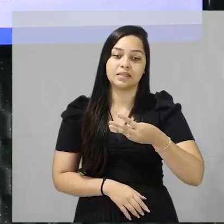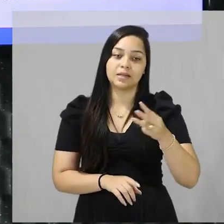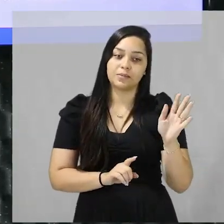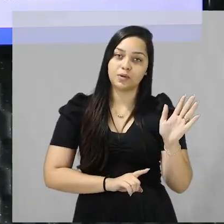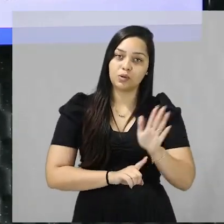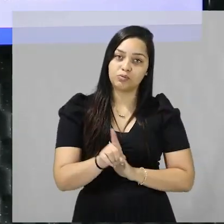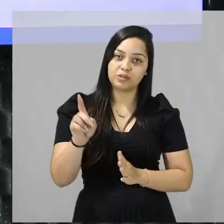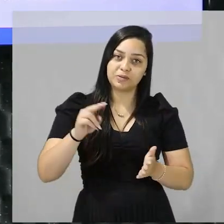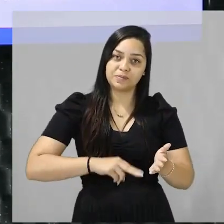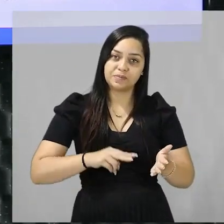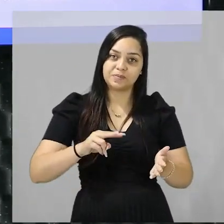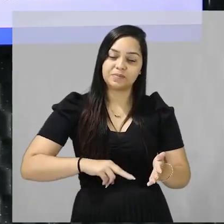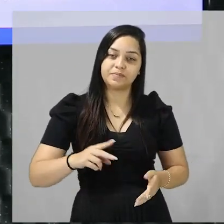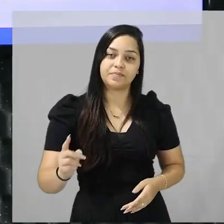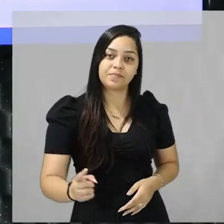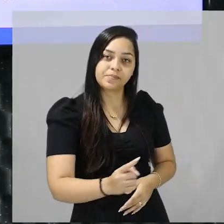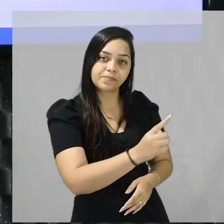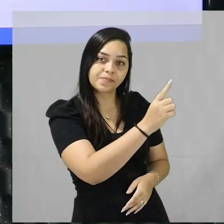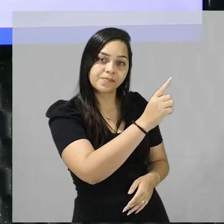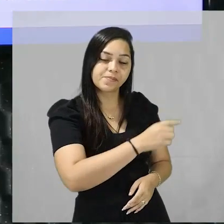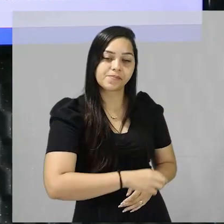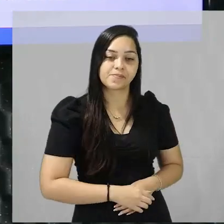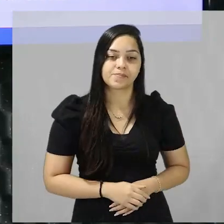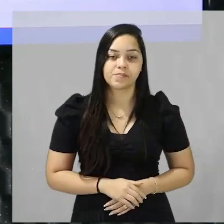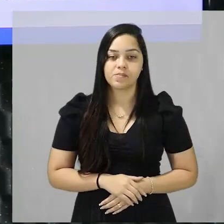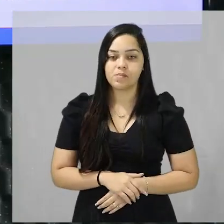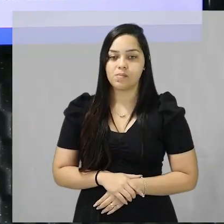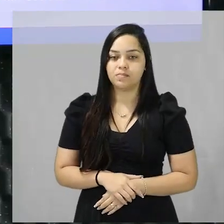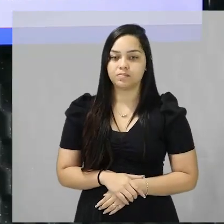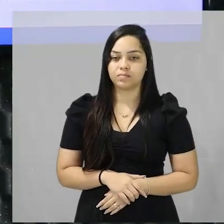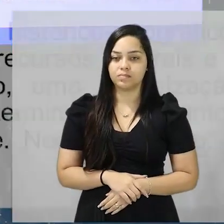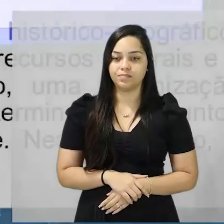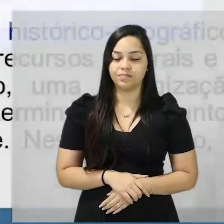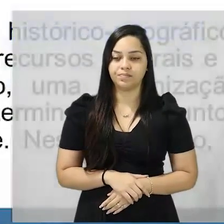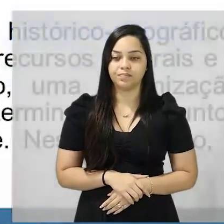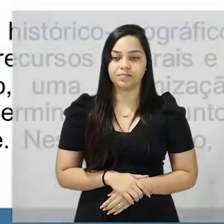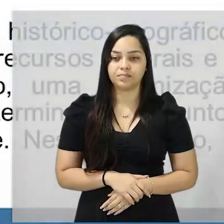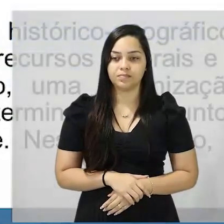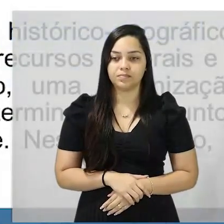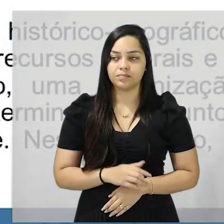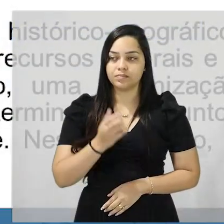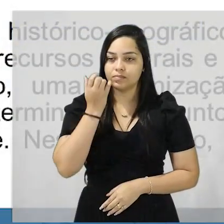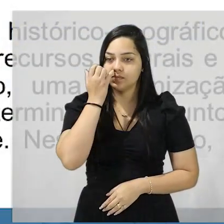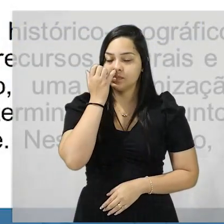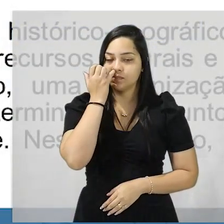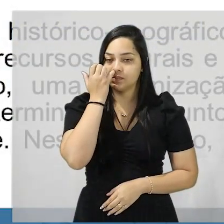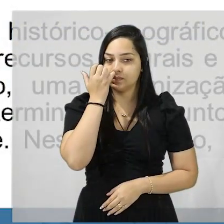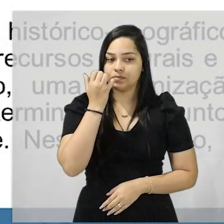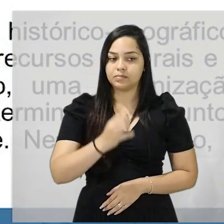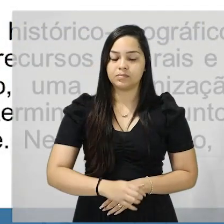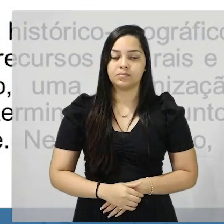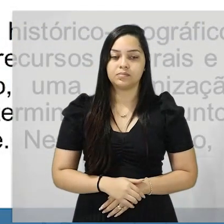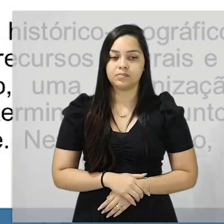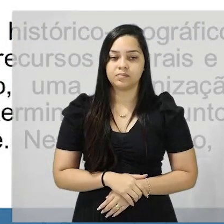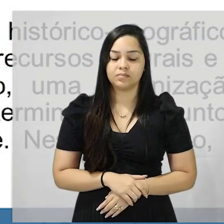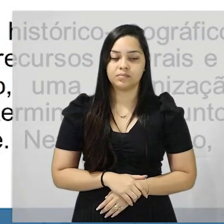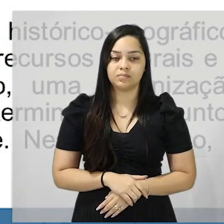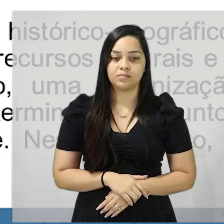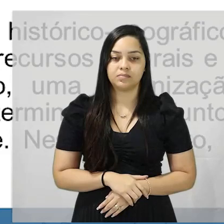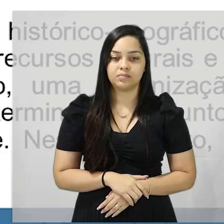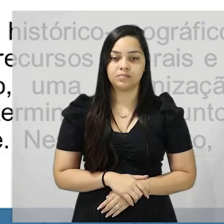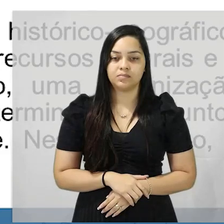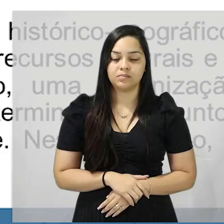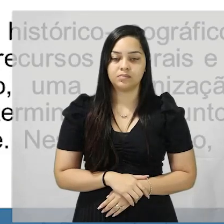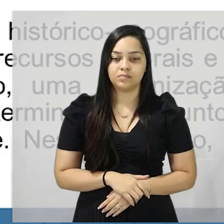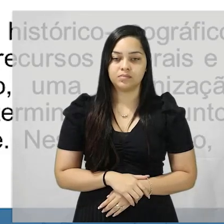questão. A política implica o envolvimento da comunidade cívica na definição do interesse público. Vale